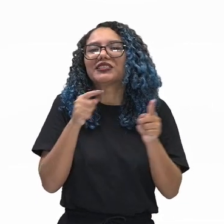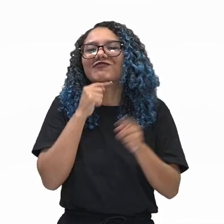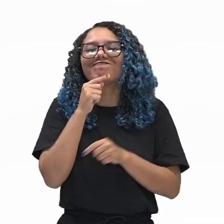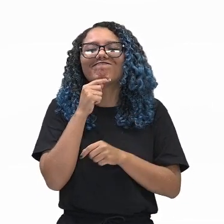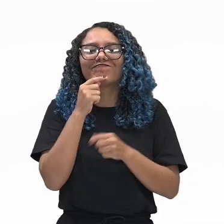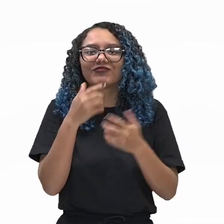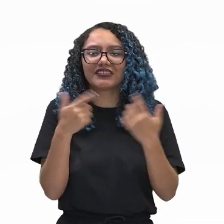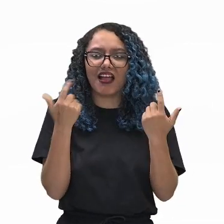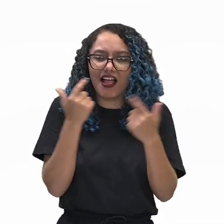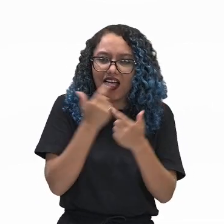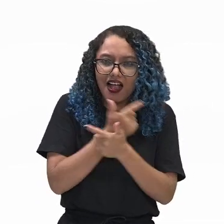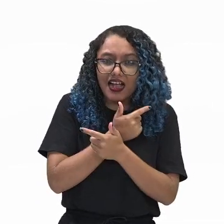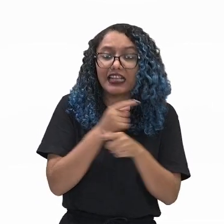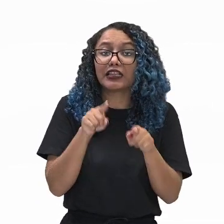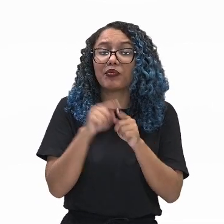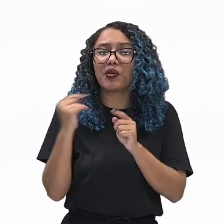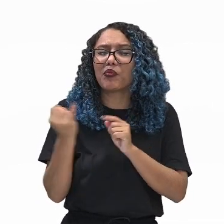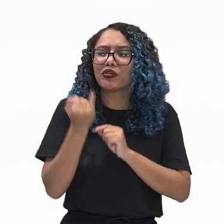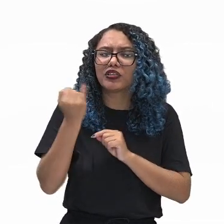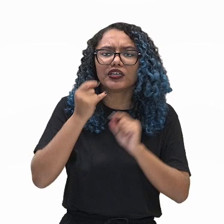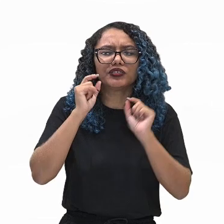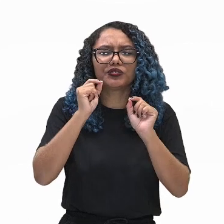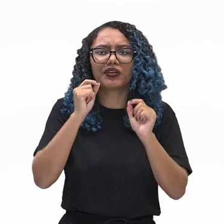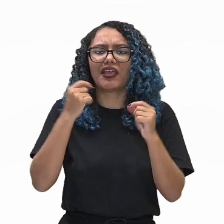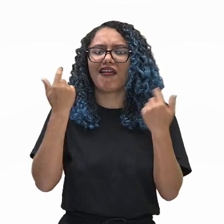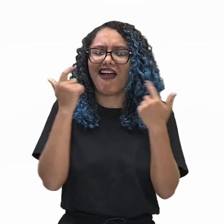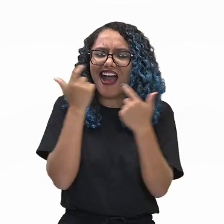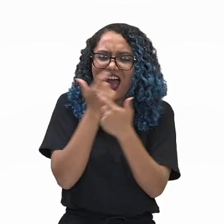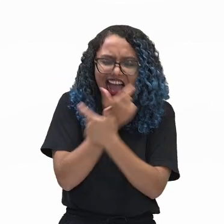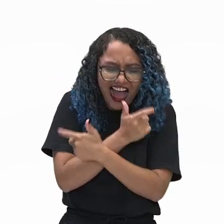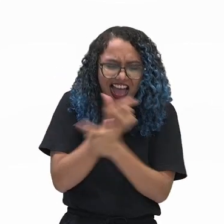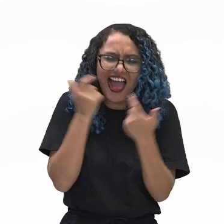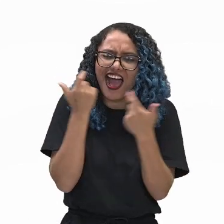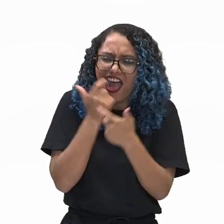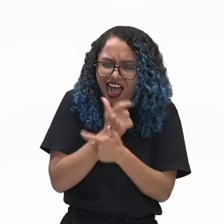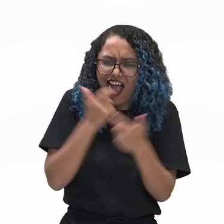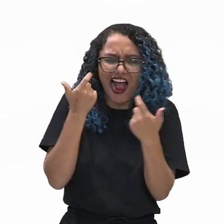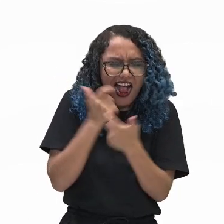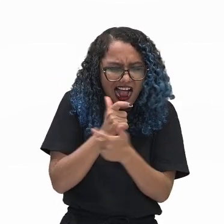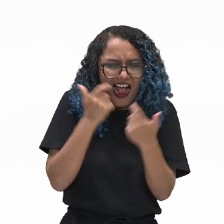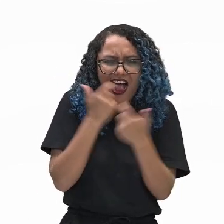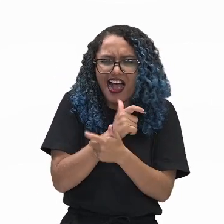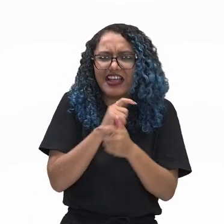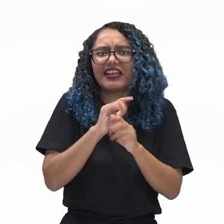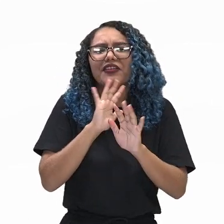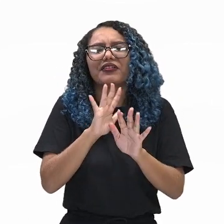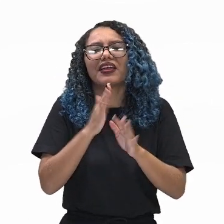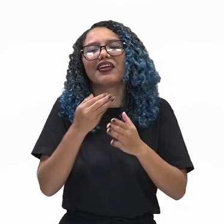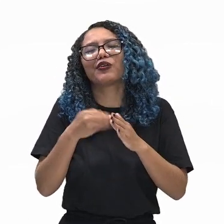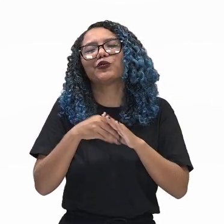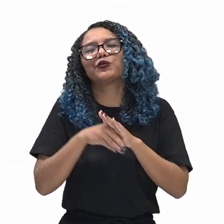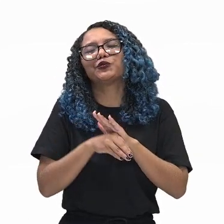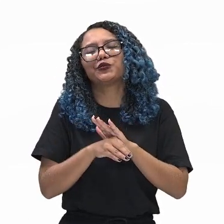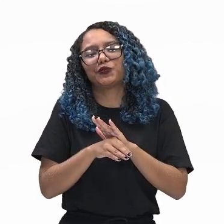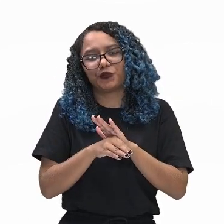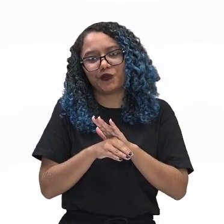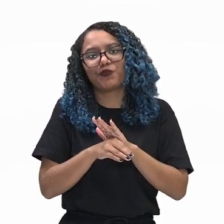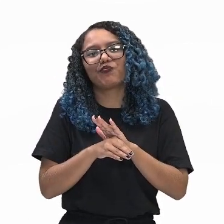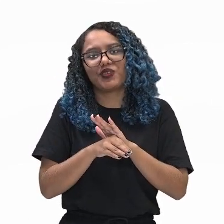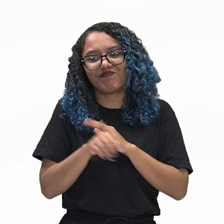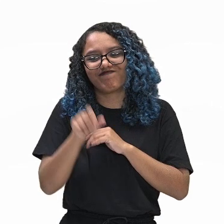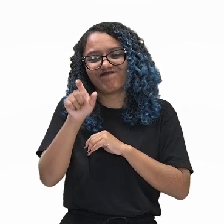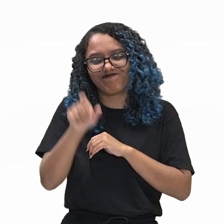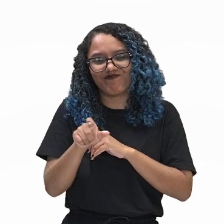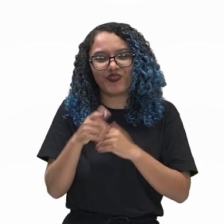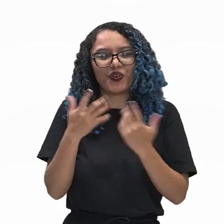mais importante, a risada evolui, até que ele mesmo se sinta confortável com ela. Um trabalho